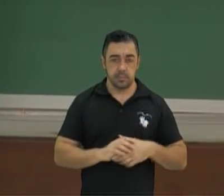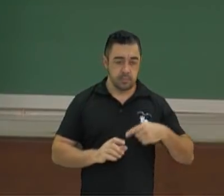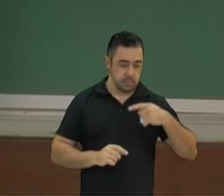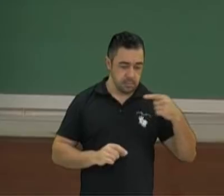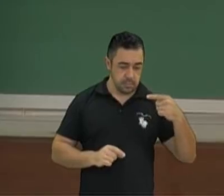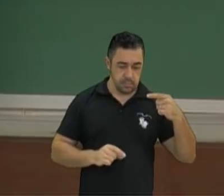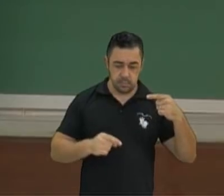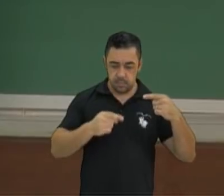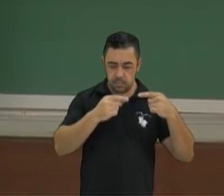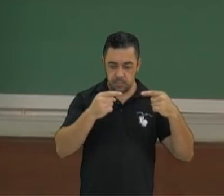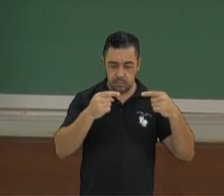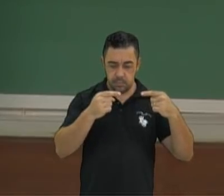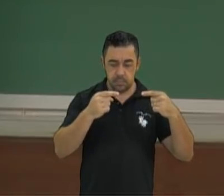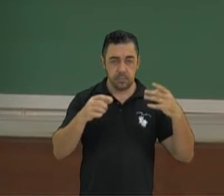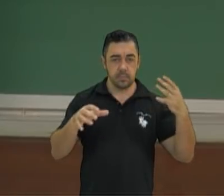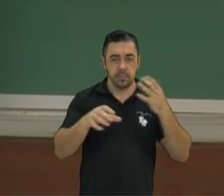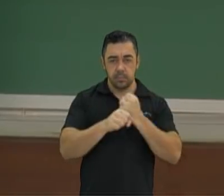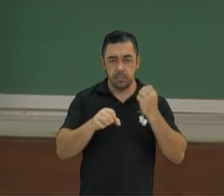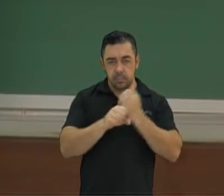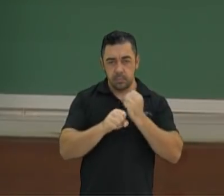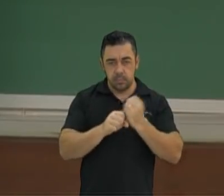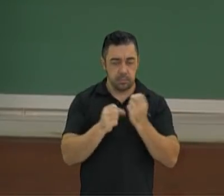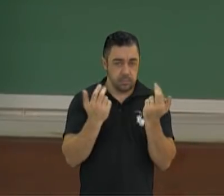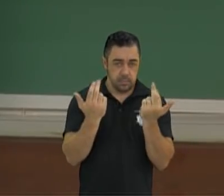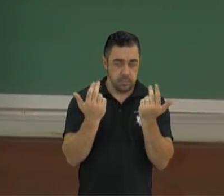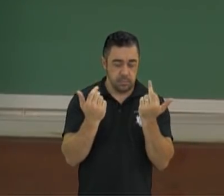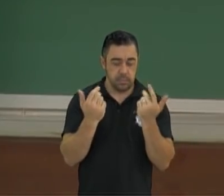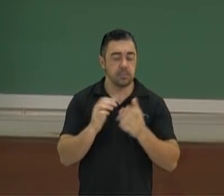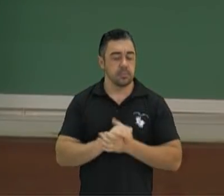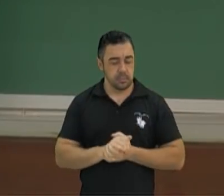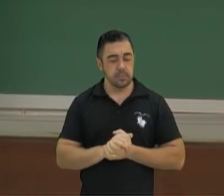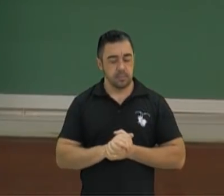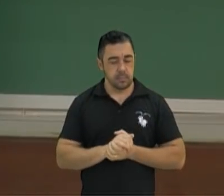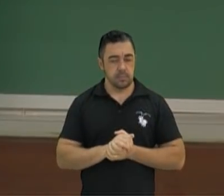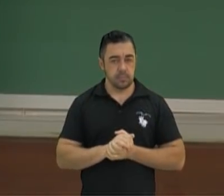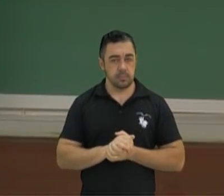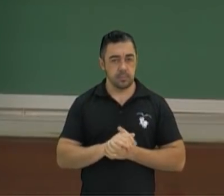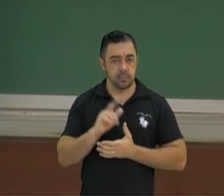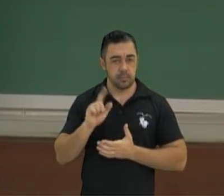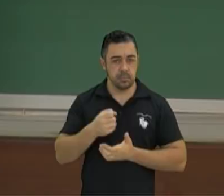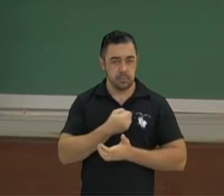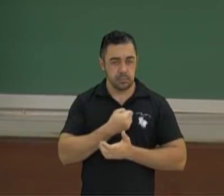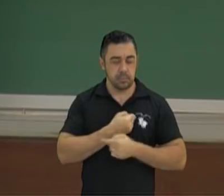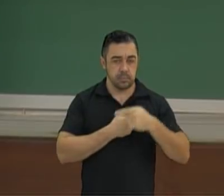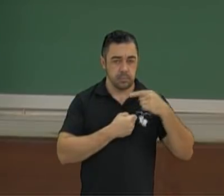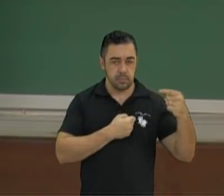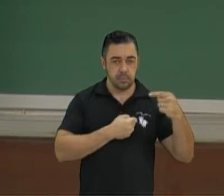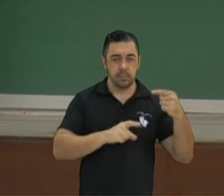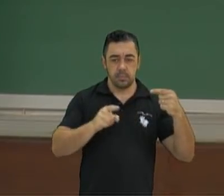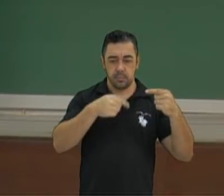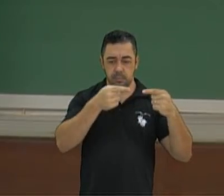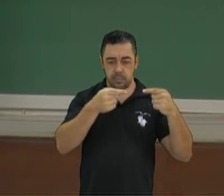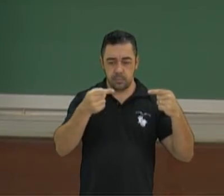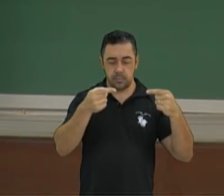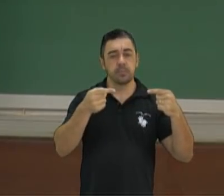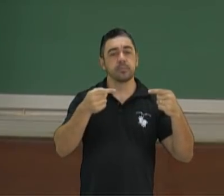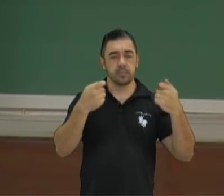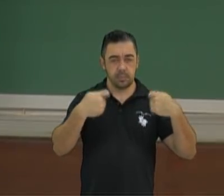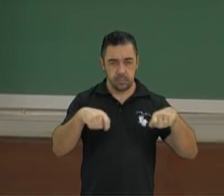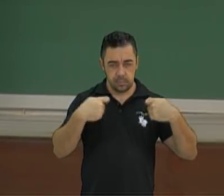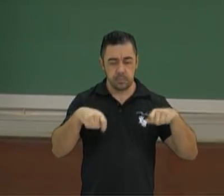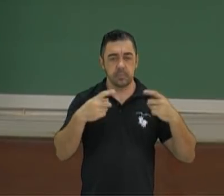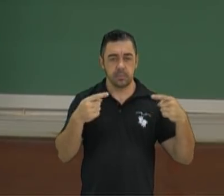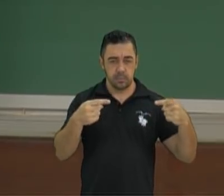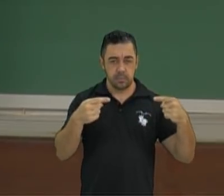tenho sinais iguais, eu somo. Isso mesmo. Embora os números sejam negativos, eu tenho que